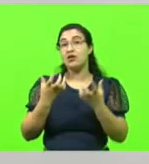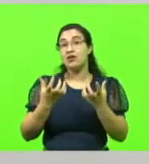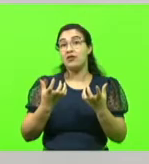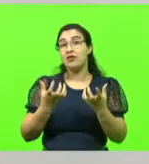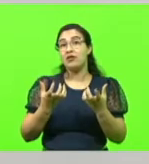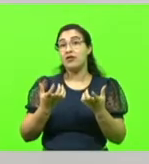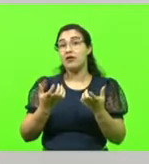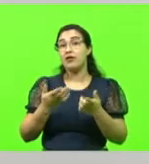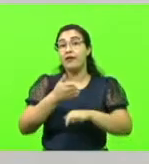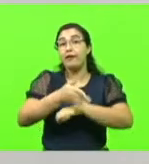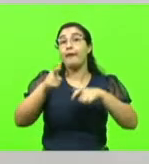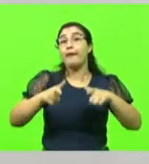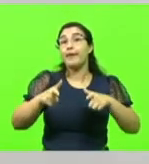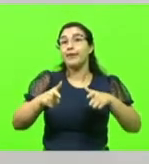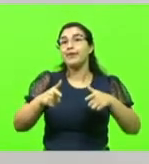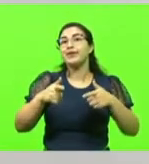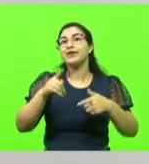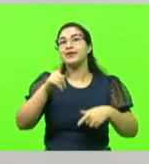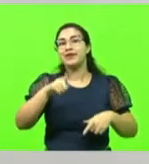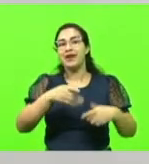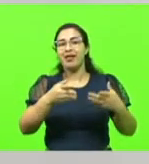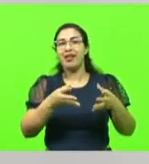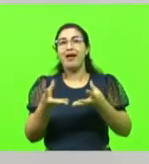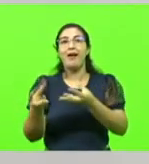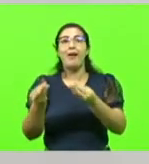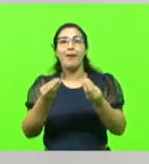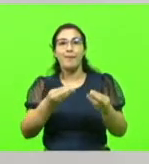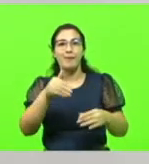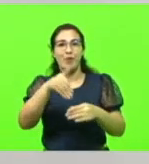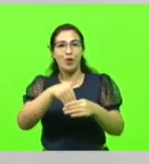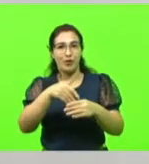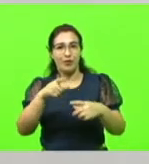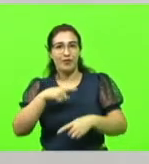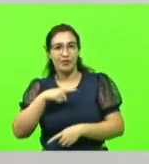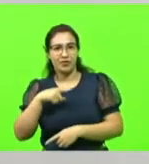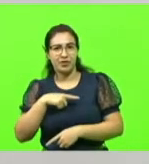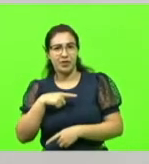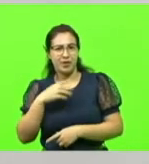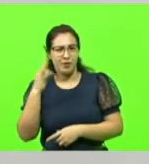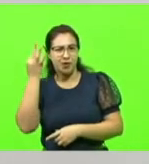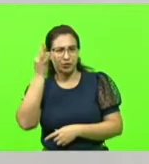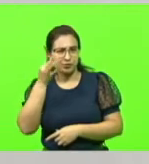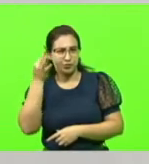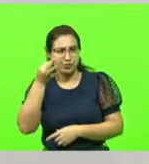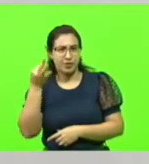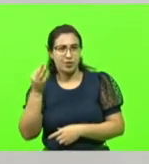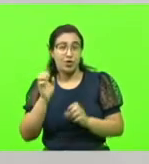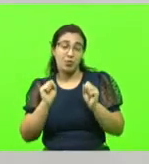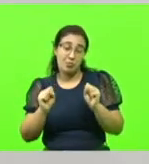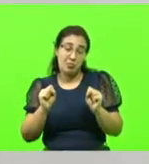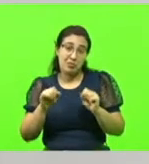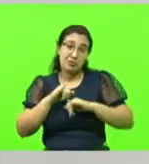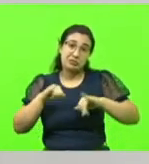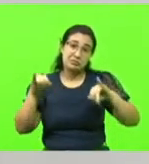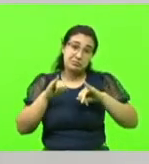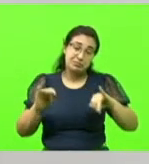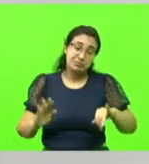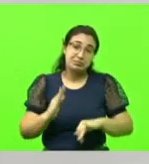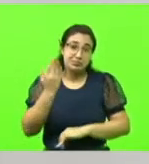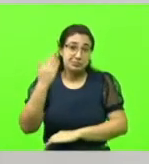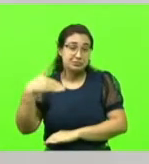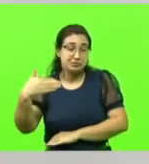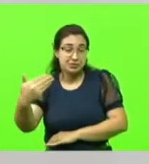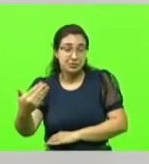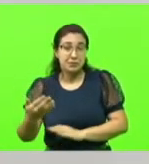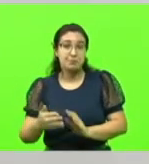votos. Essa é uma das minhas teorias, e que mais tarde alguém pode dizer que é uma fake news por não concordar com ela.